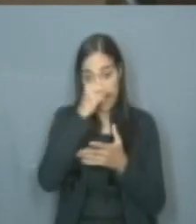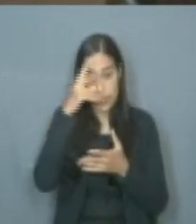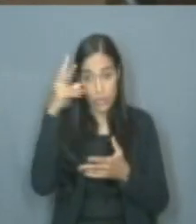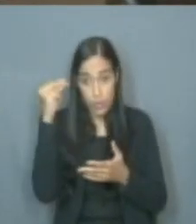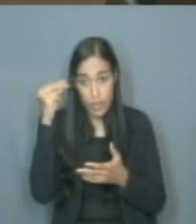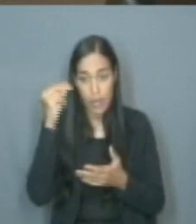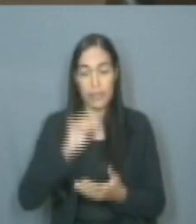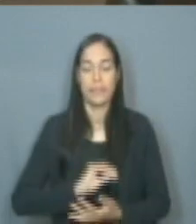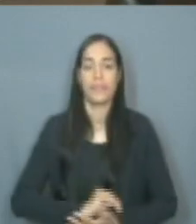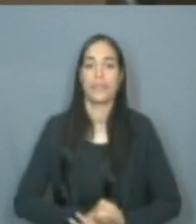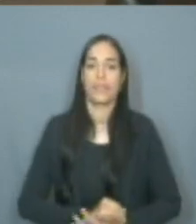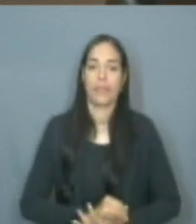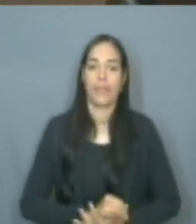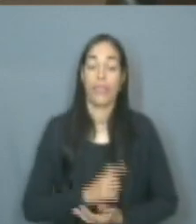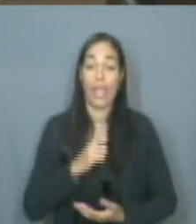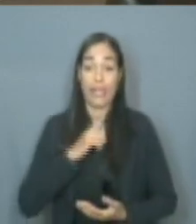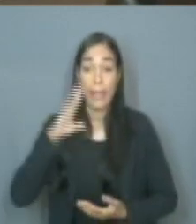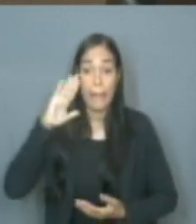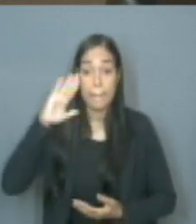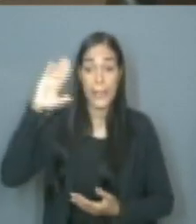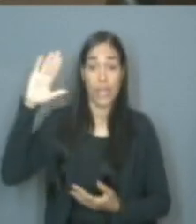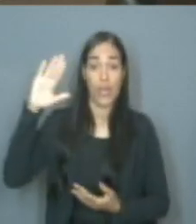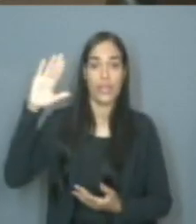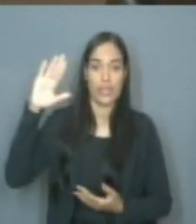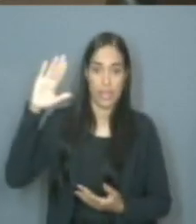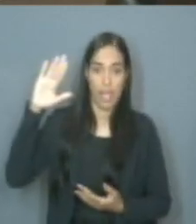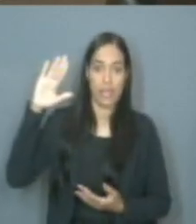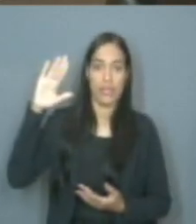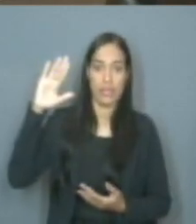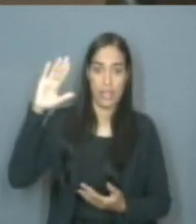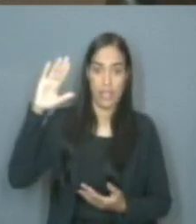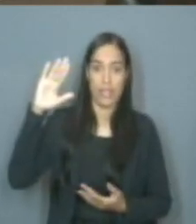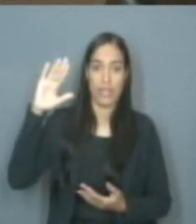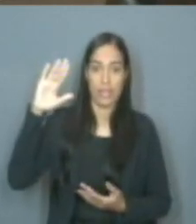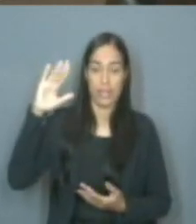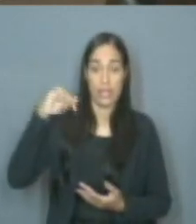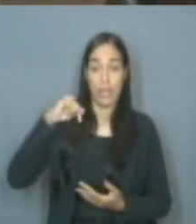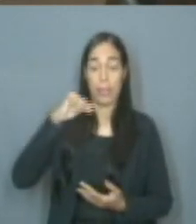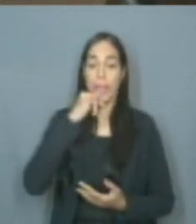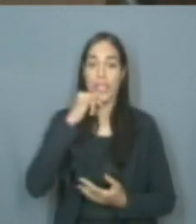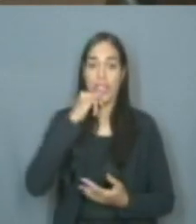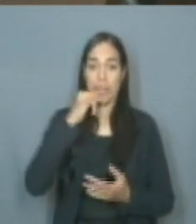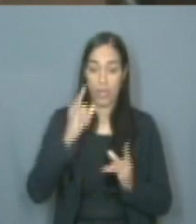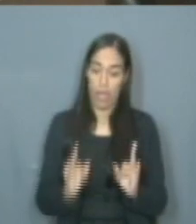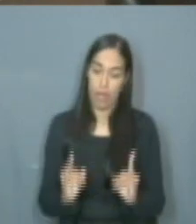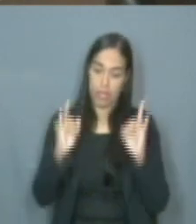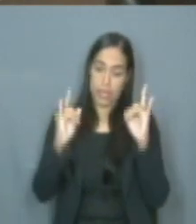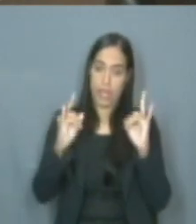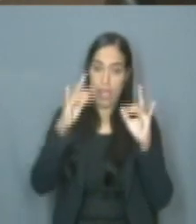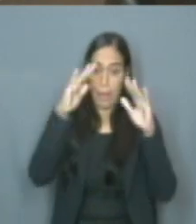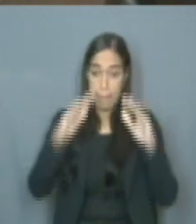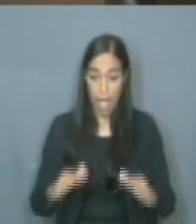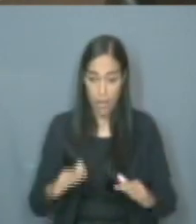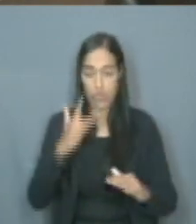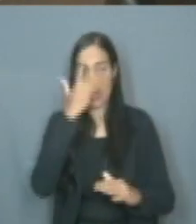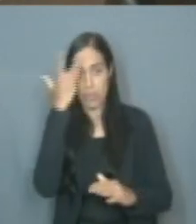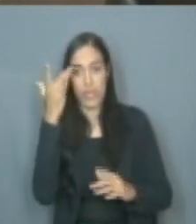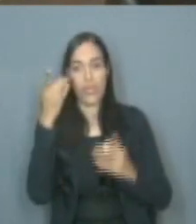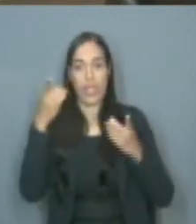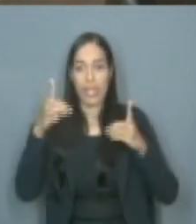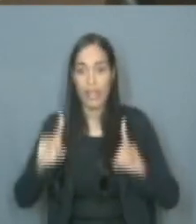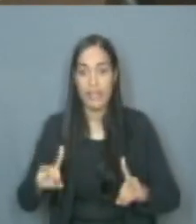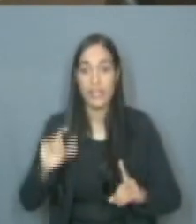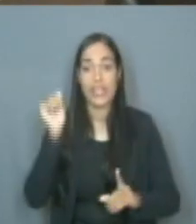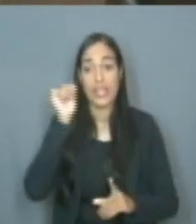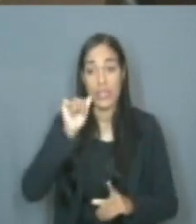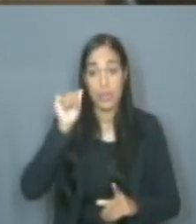ela estabelece uma prioridade dos andares inferiores para aquelas pessoas com deficiência e as